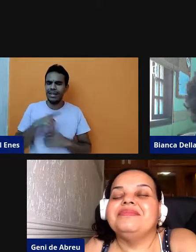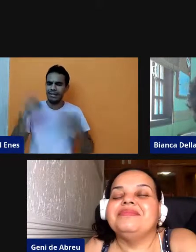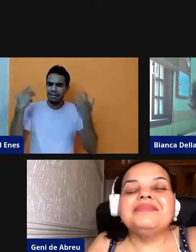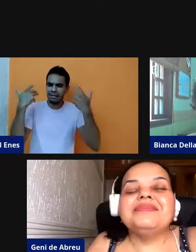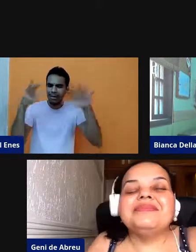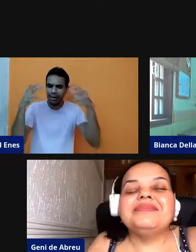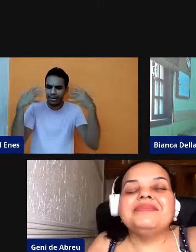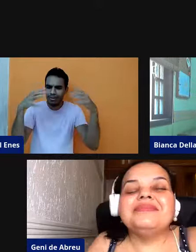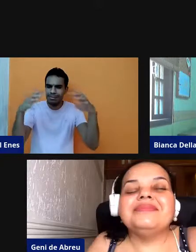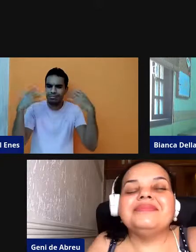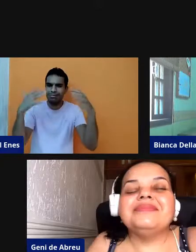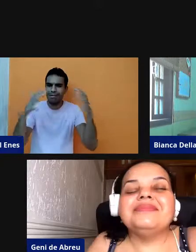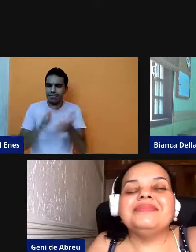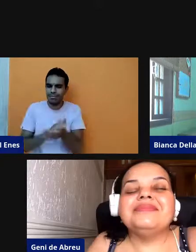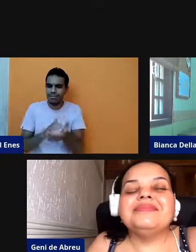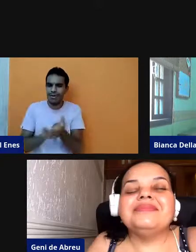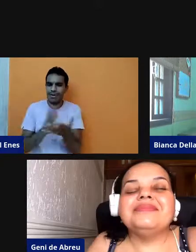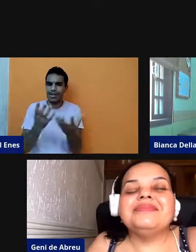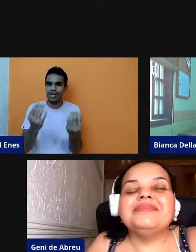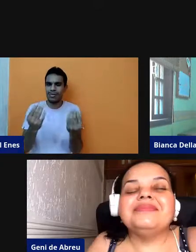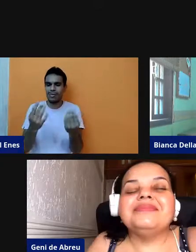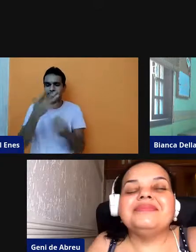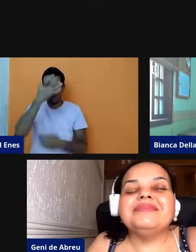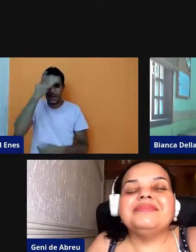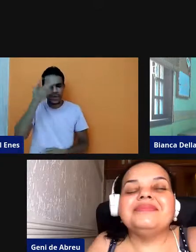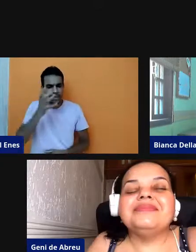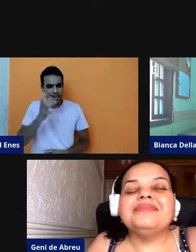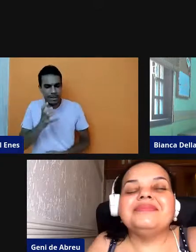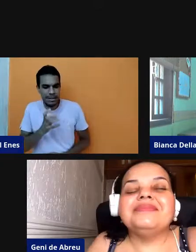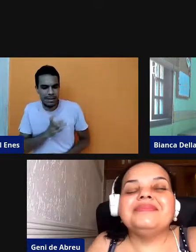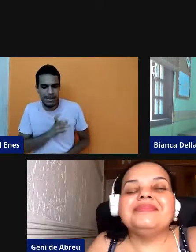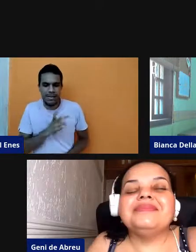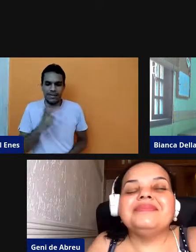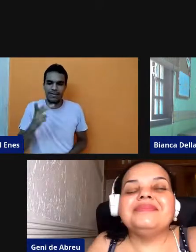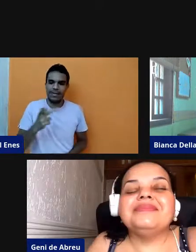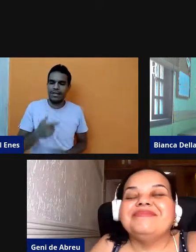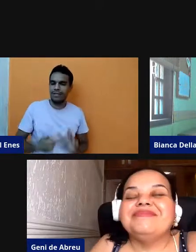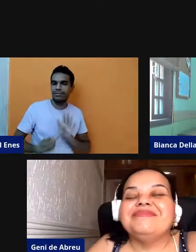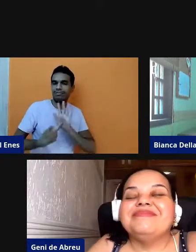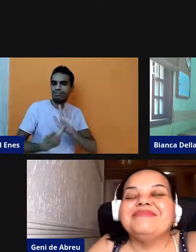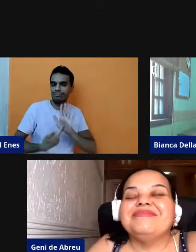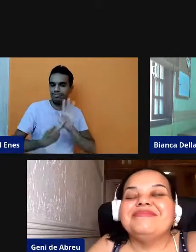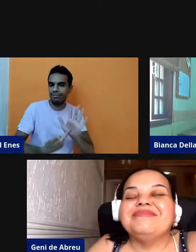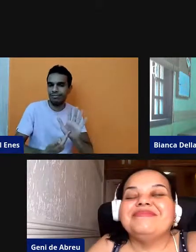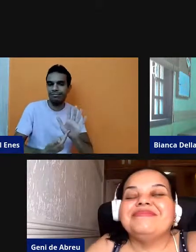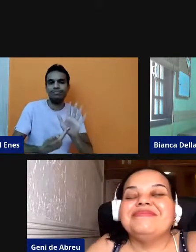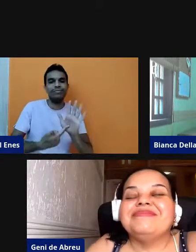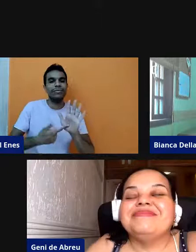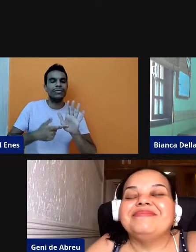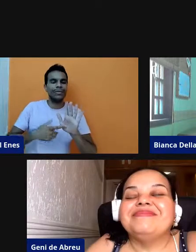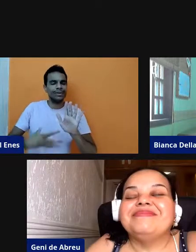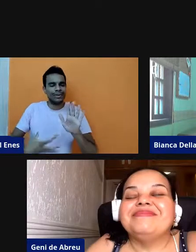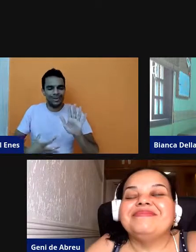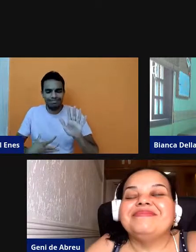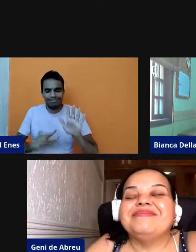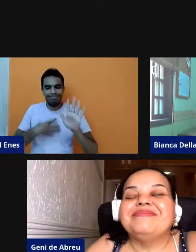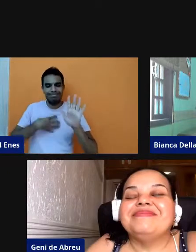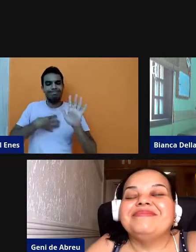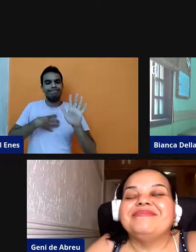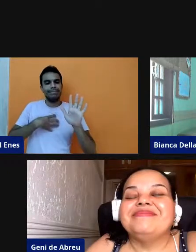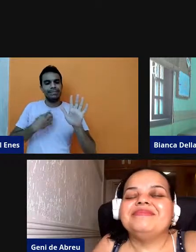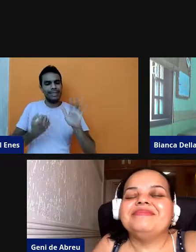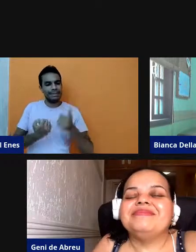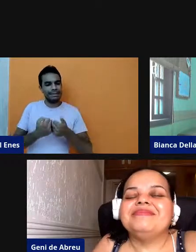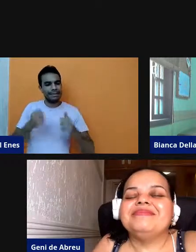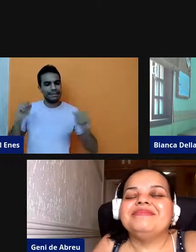O pessoal aqui adorou as exposições de vocês, foram exposições com uma sensibilidade assim, muito